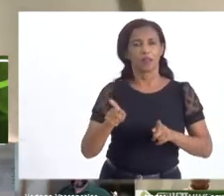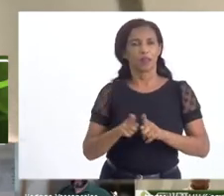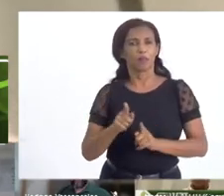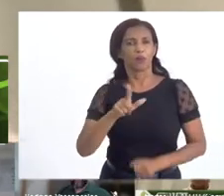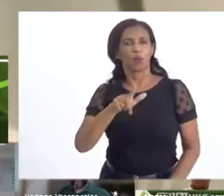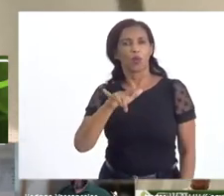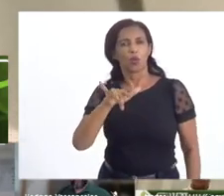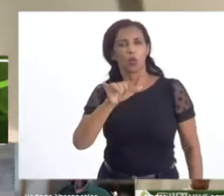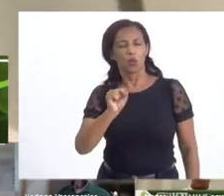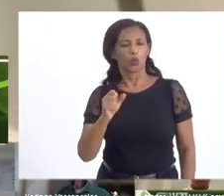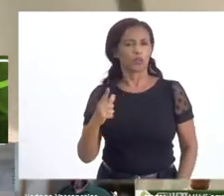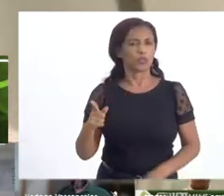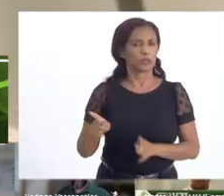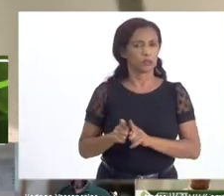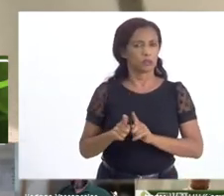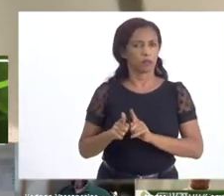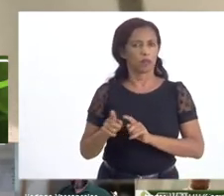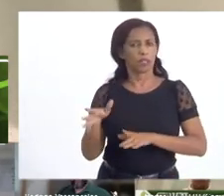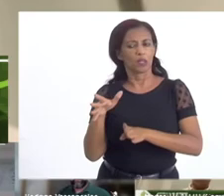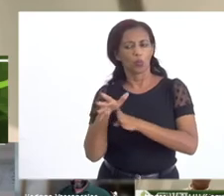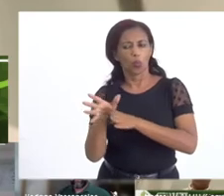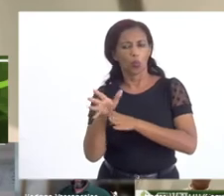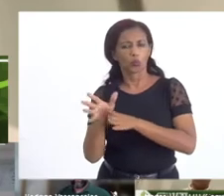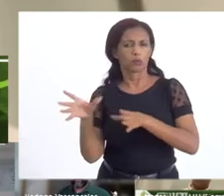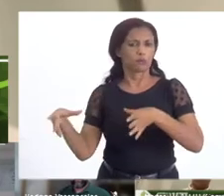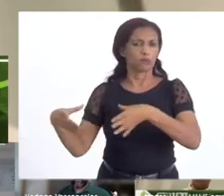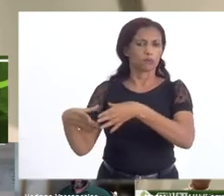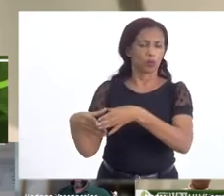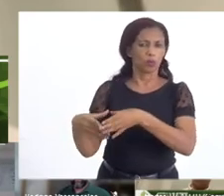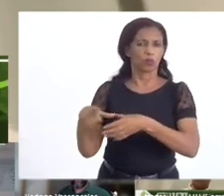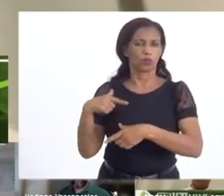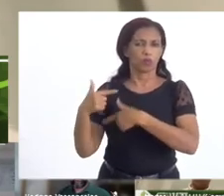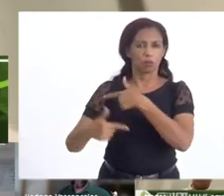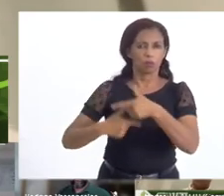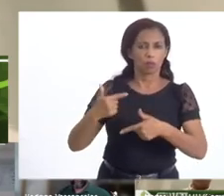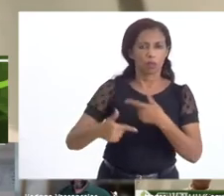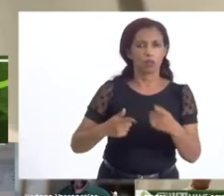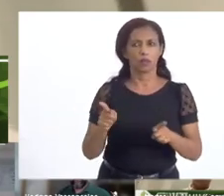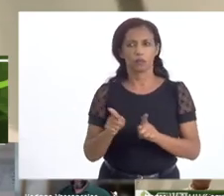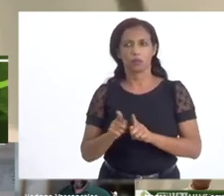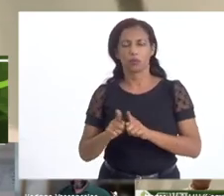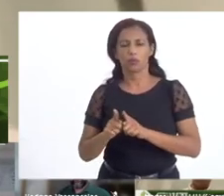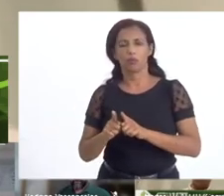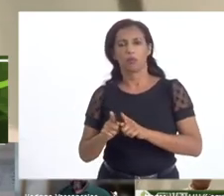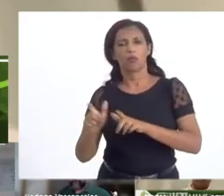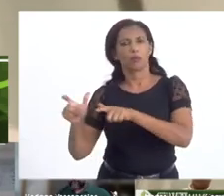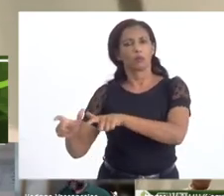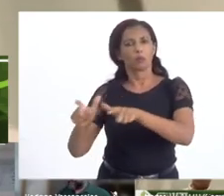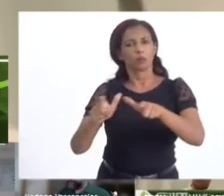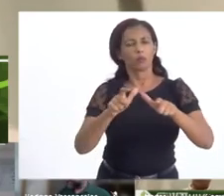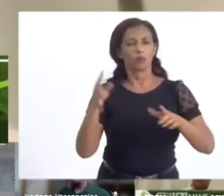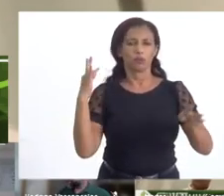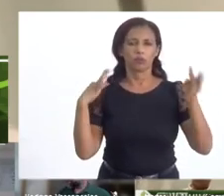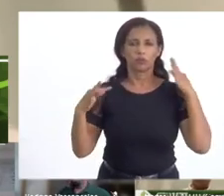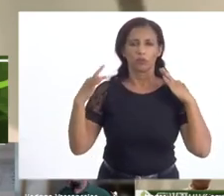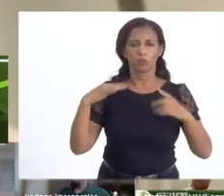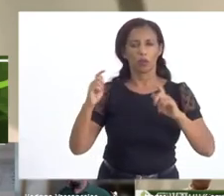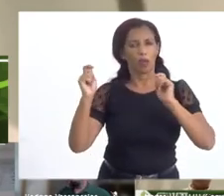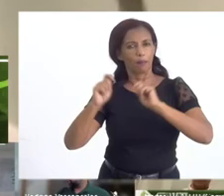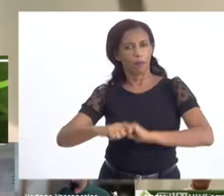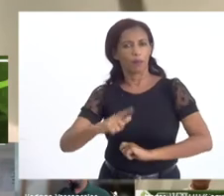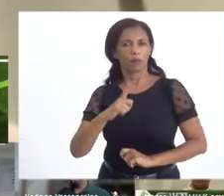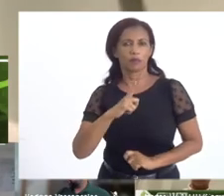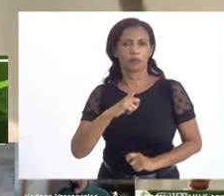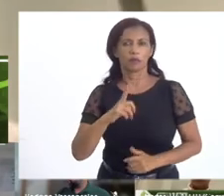presidente do Conselho Curador do Rio Convention Bureau, nós trabalhamos também nas entidades de turismo, para que a gente